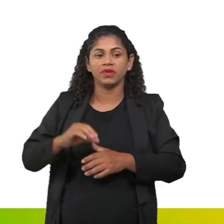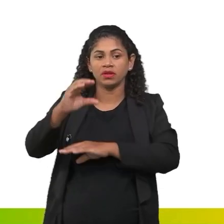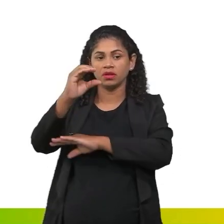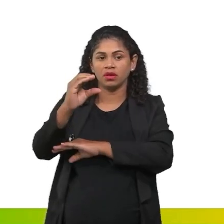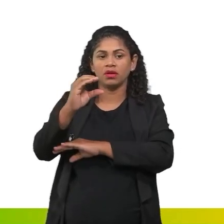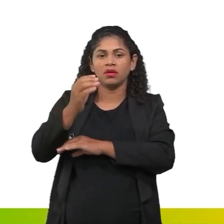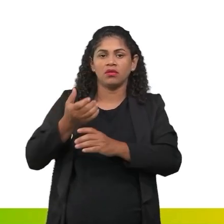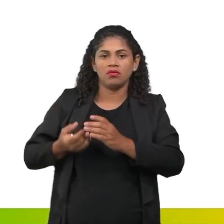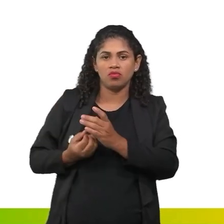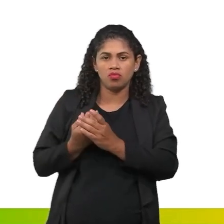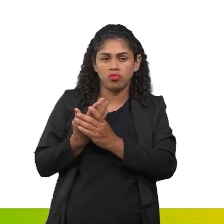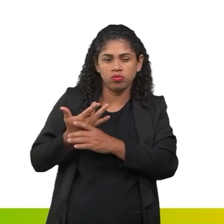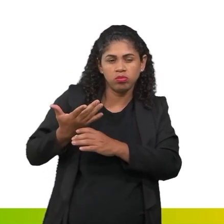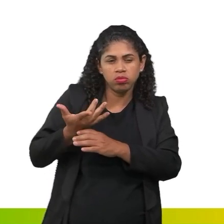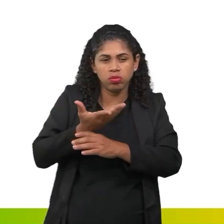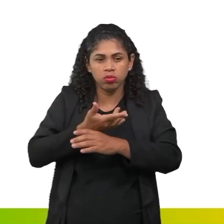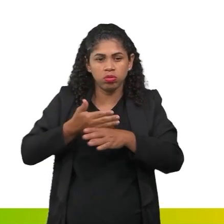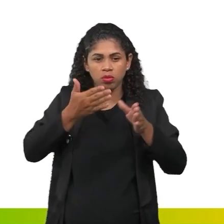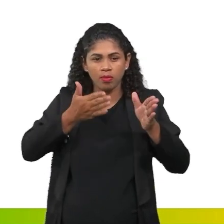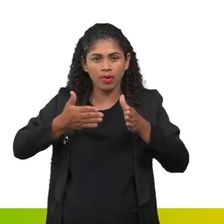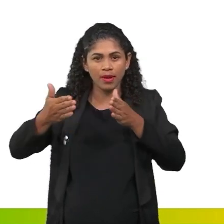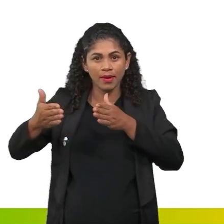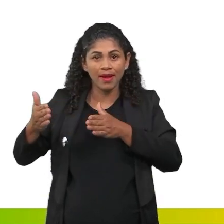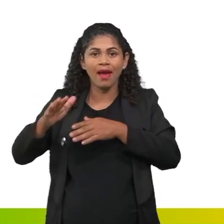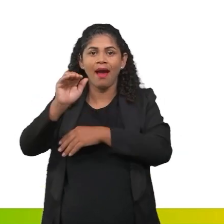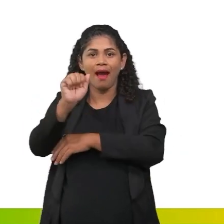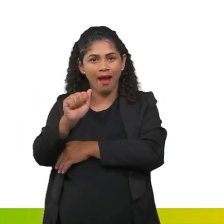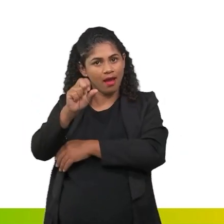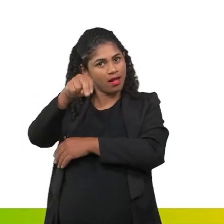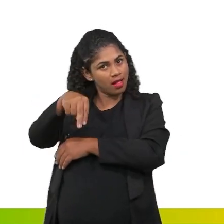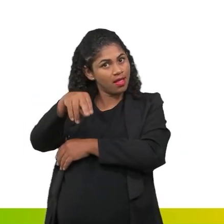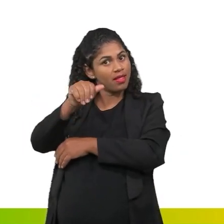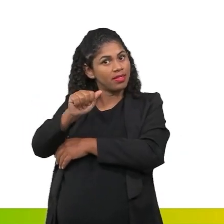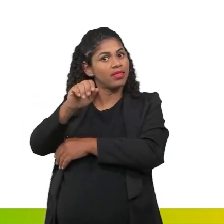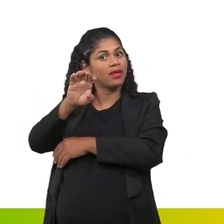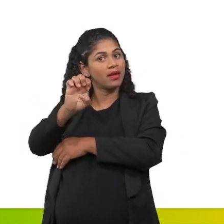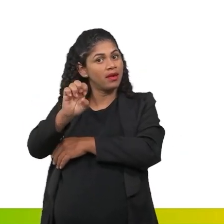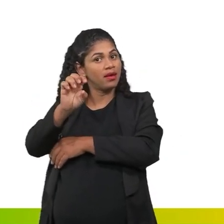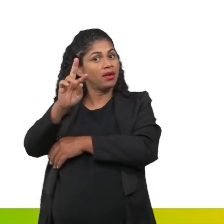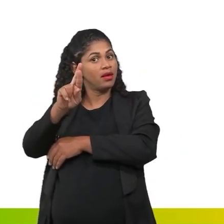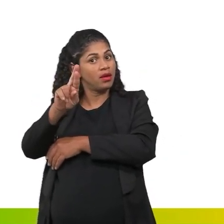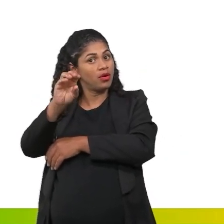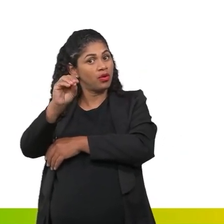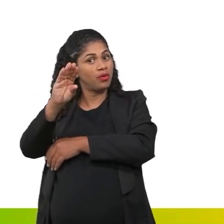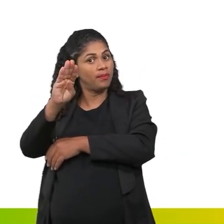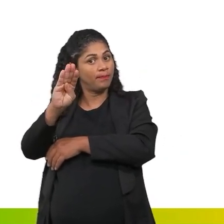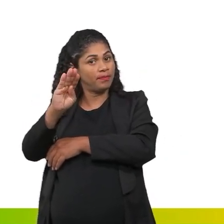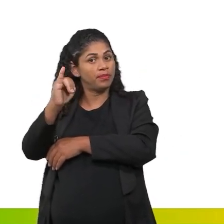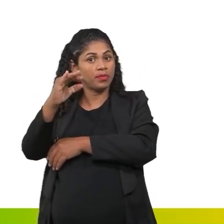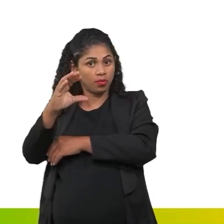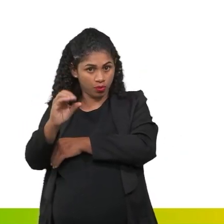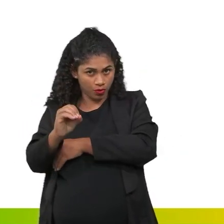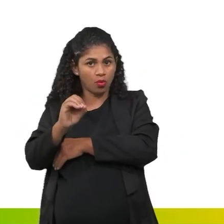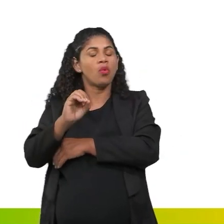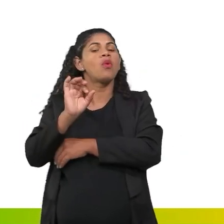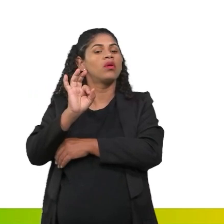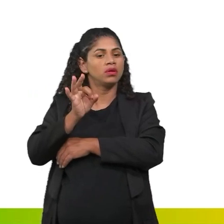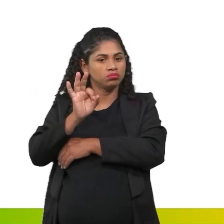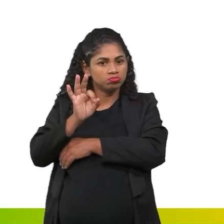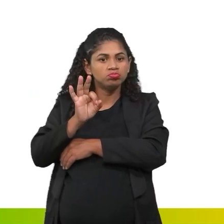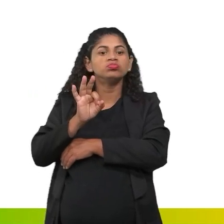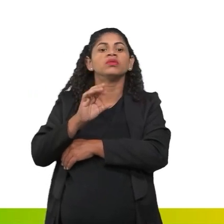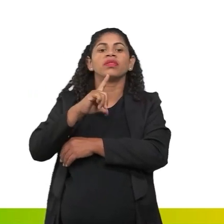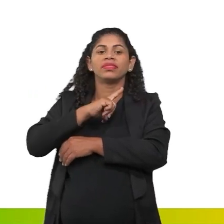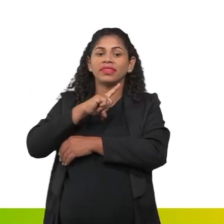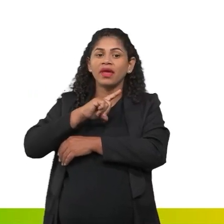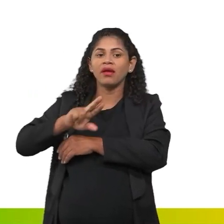fala, a fermentação é um processo anaeróbico, então até aqui tá certo, ó. Anaeróbicos, né, sem a utilização do